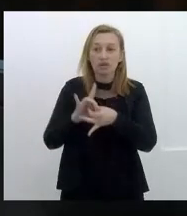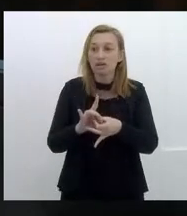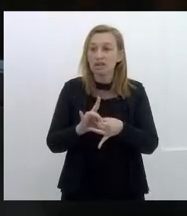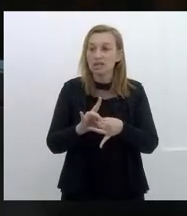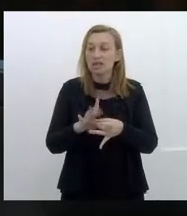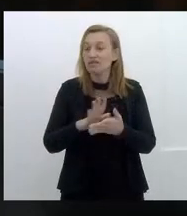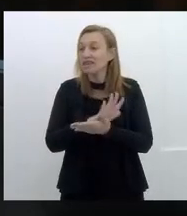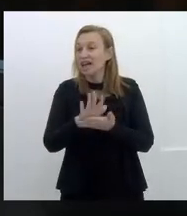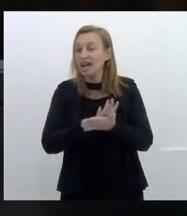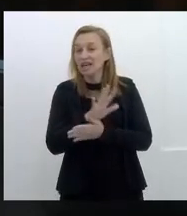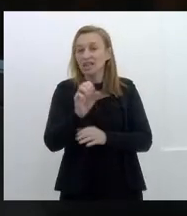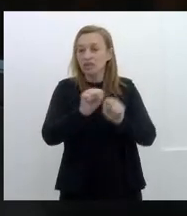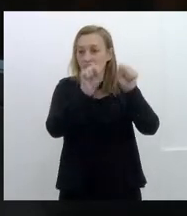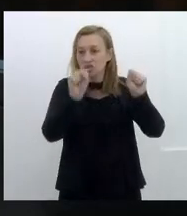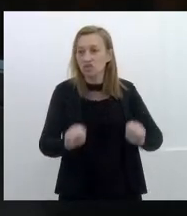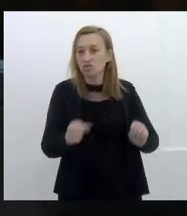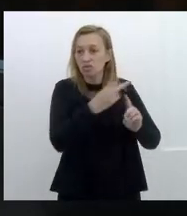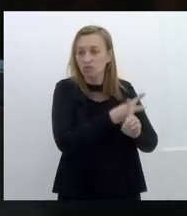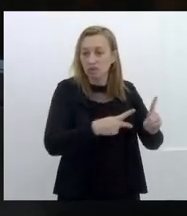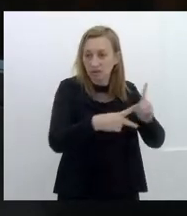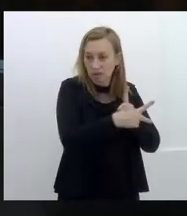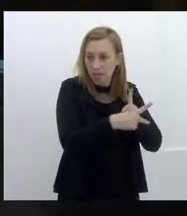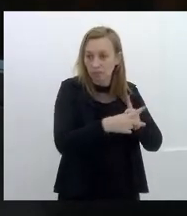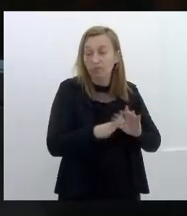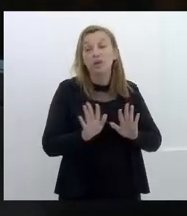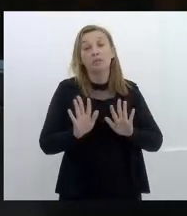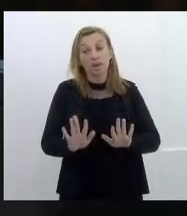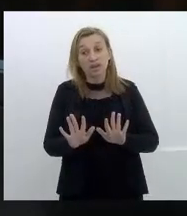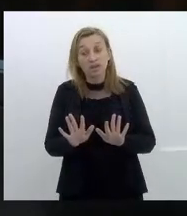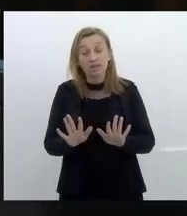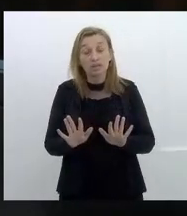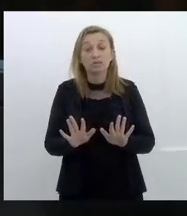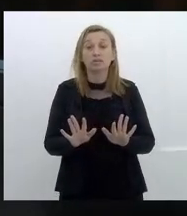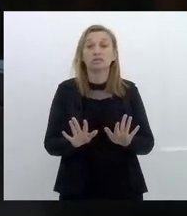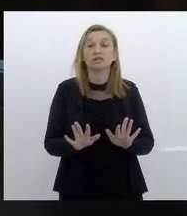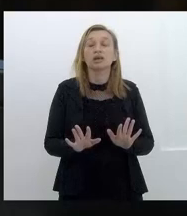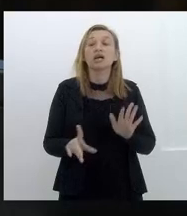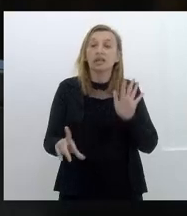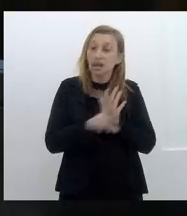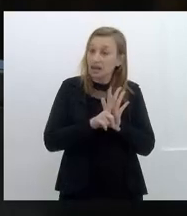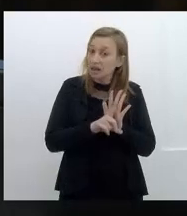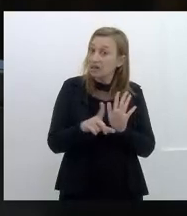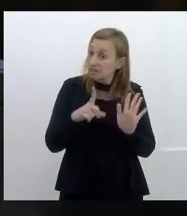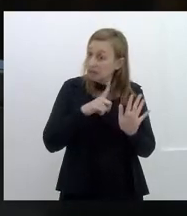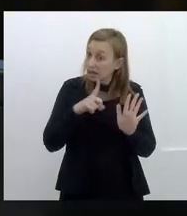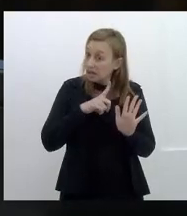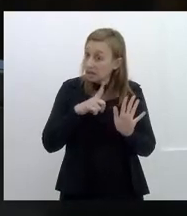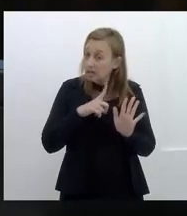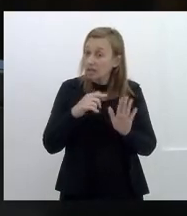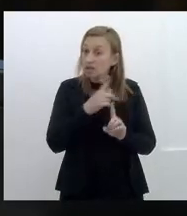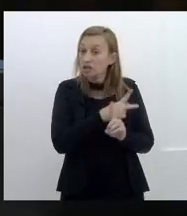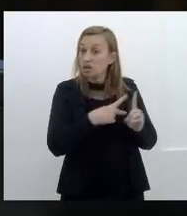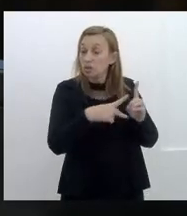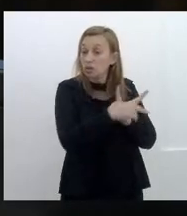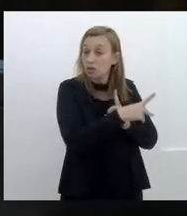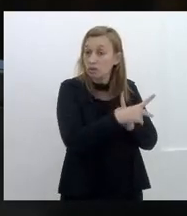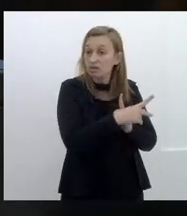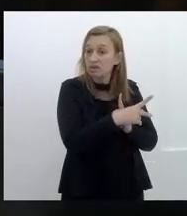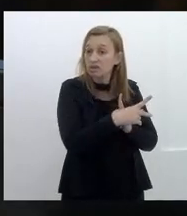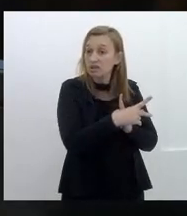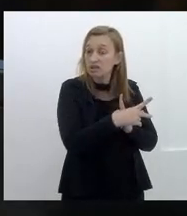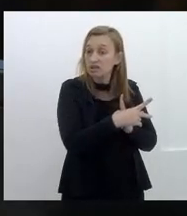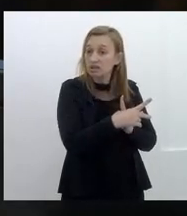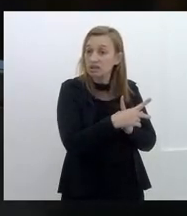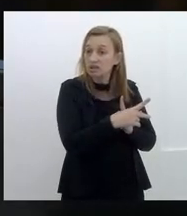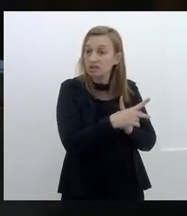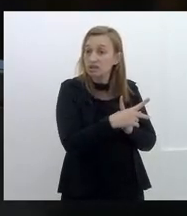ao sistema Previdenciário ao Rei previdência Apesar de que tá na legislação que eu vim previdência vai